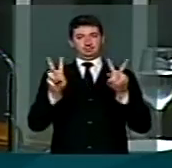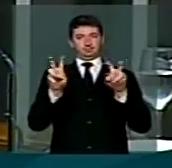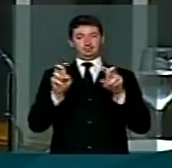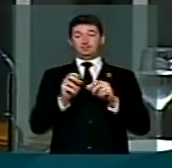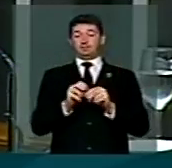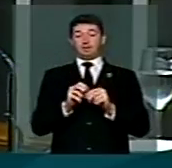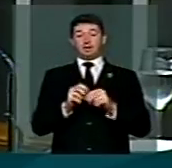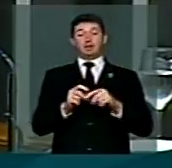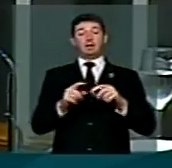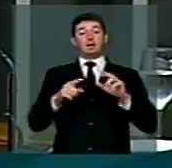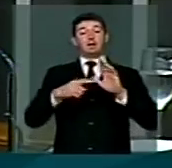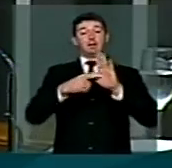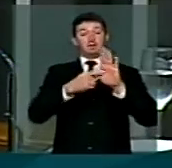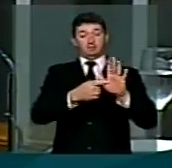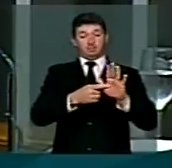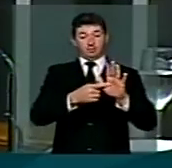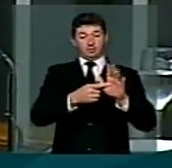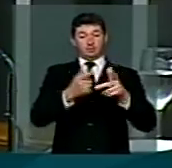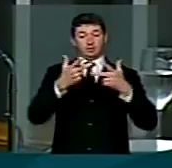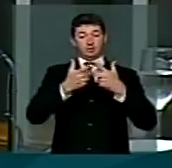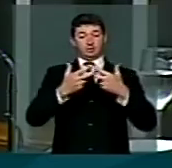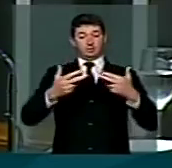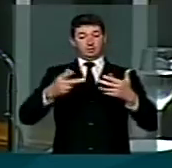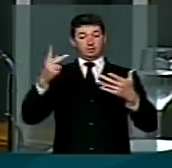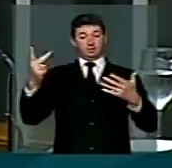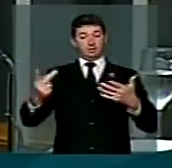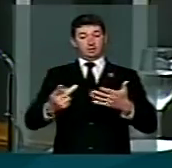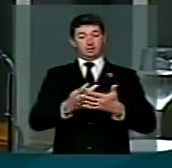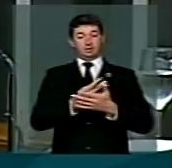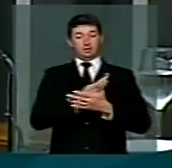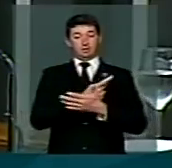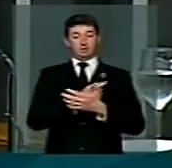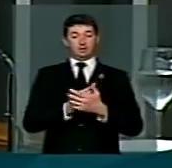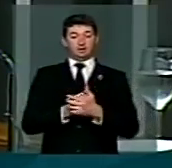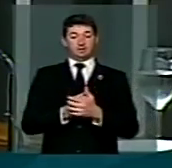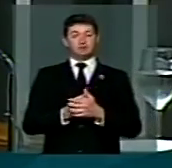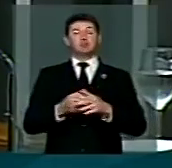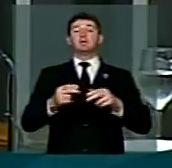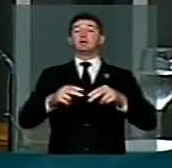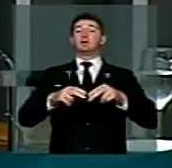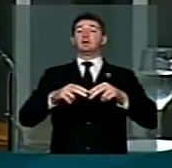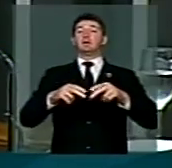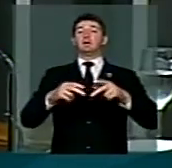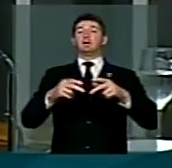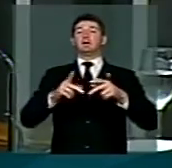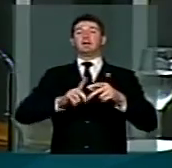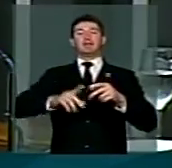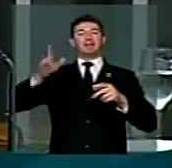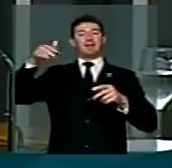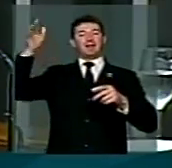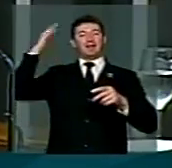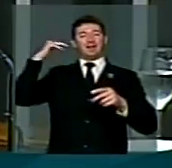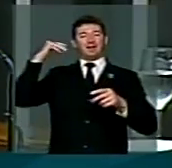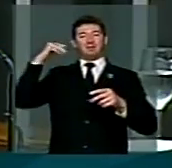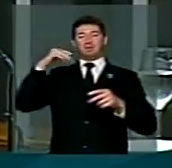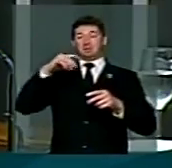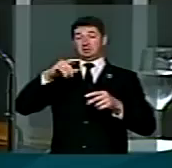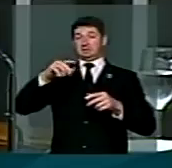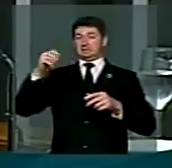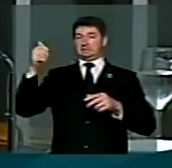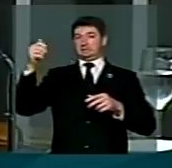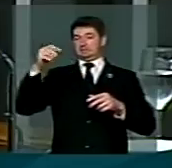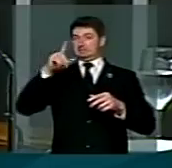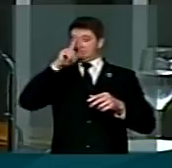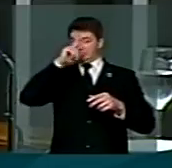que mostra cenas dramáticas sobre as atrocidades cometidas por agentes